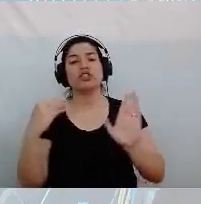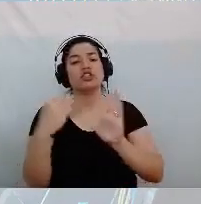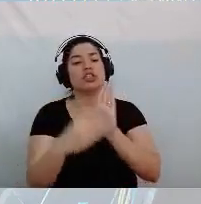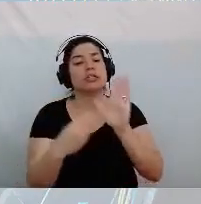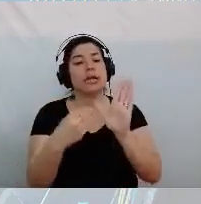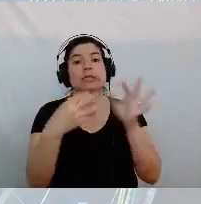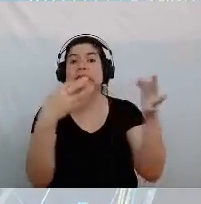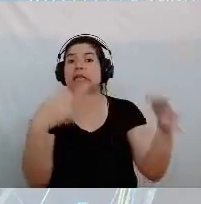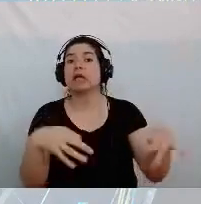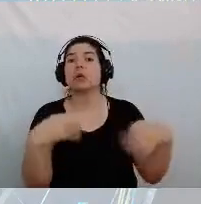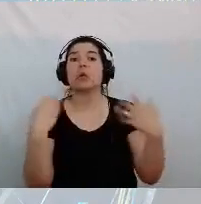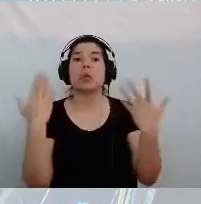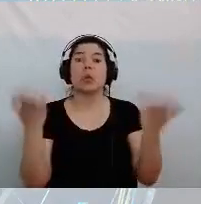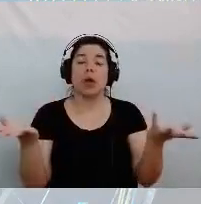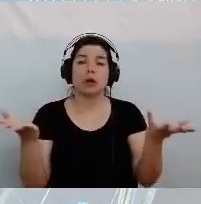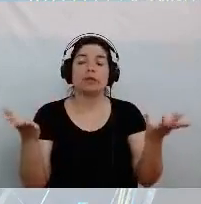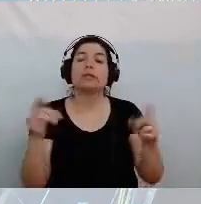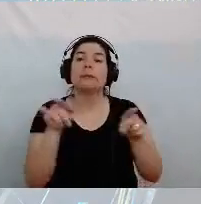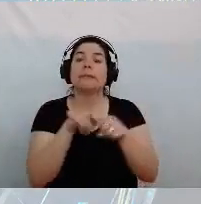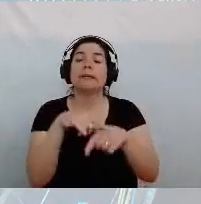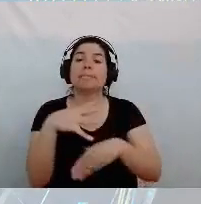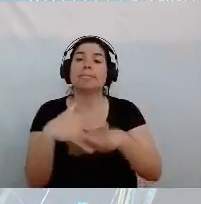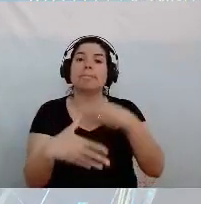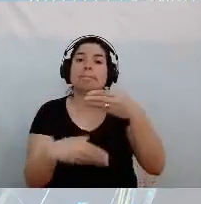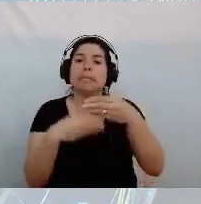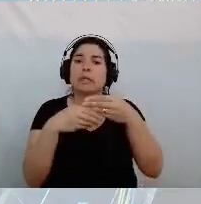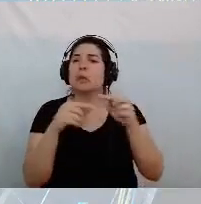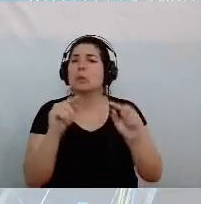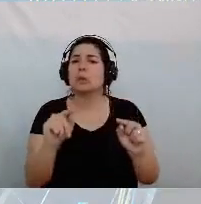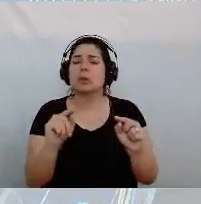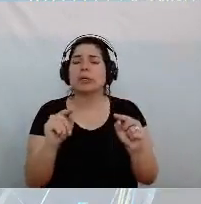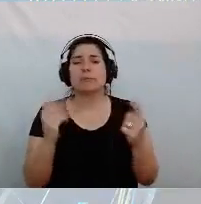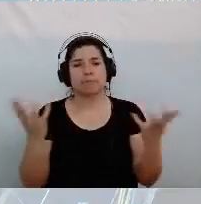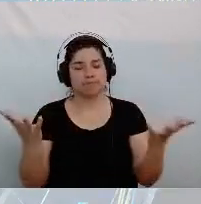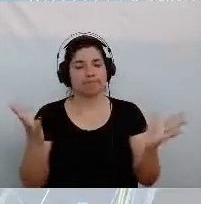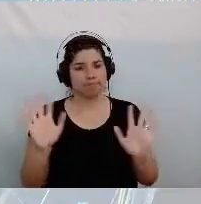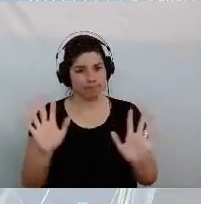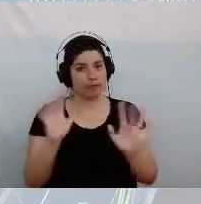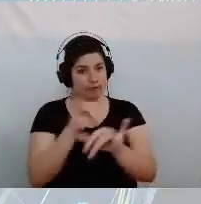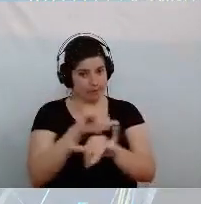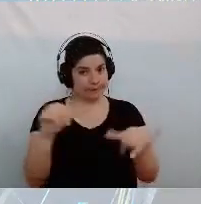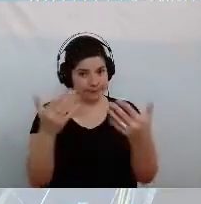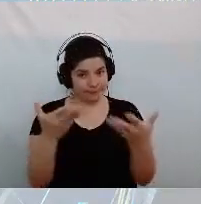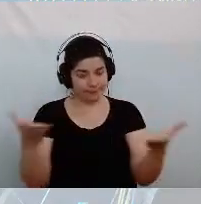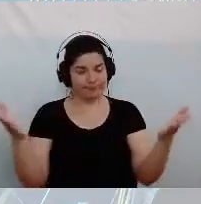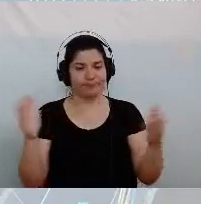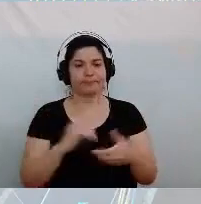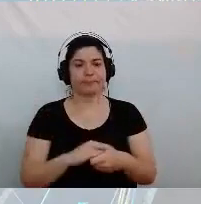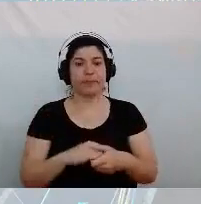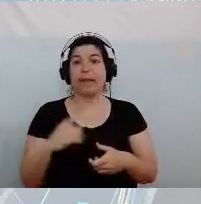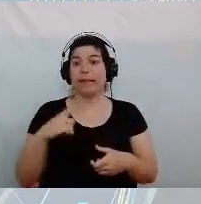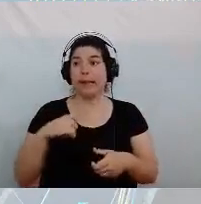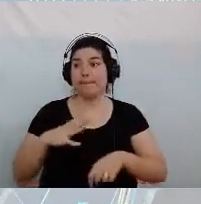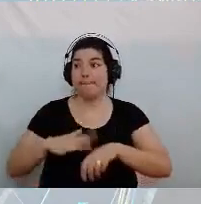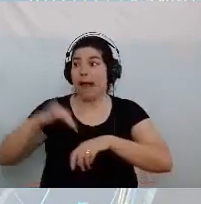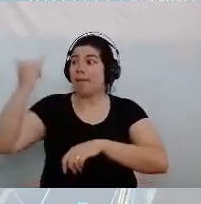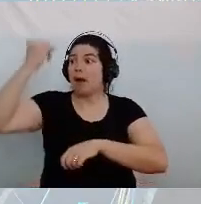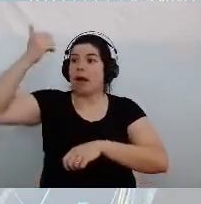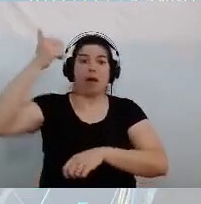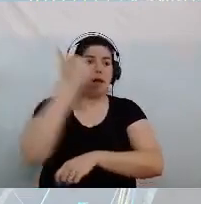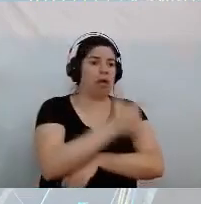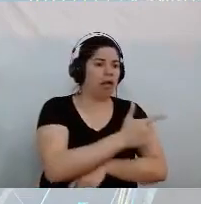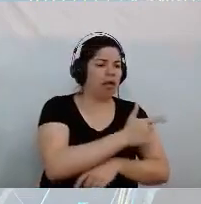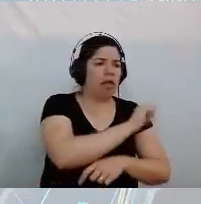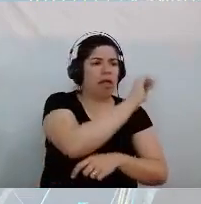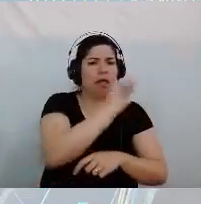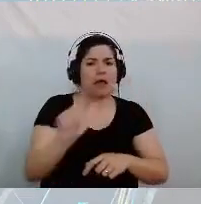finalmente Qual é a implementação e eu posso fazer uma coisa para vocês não que você tem aqui uma coisa mais importante do que a outra mas a implementação é a